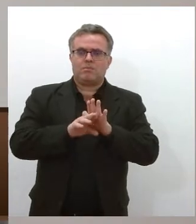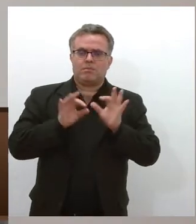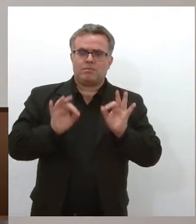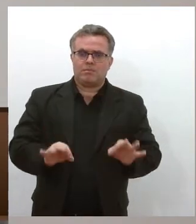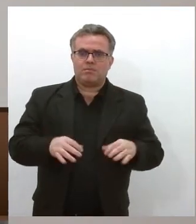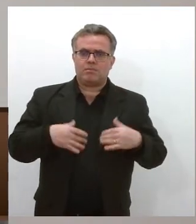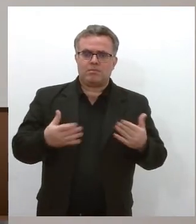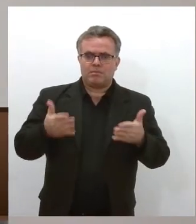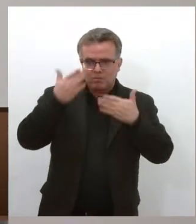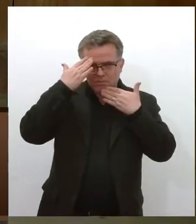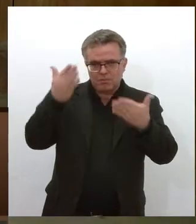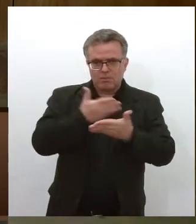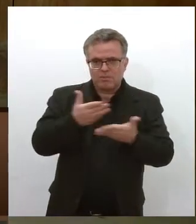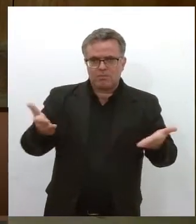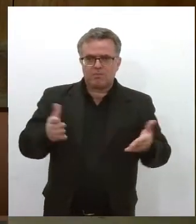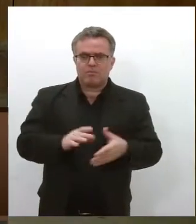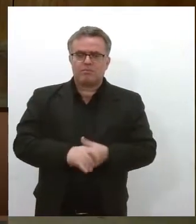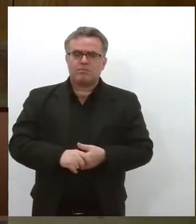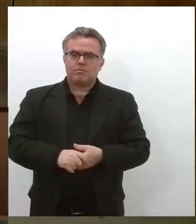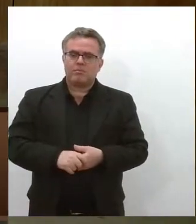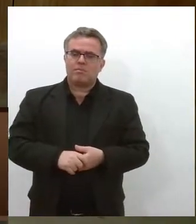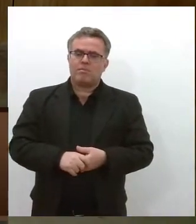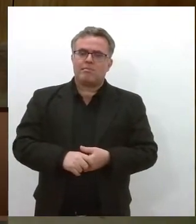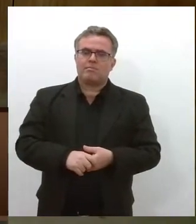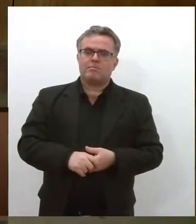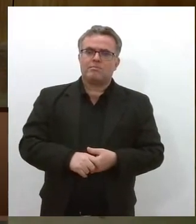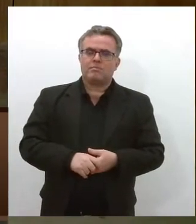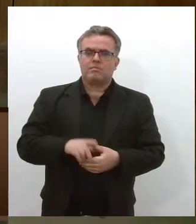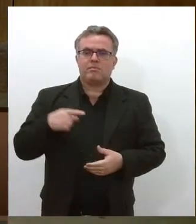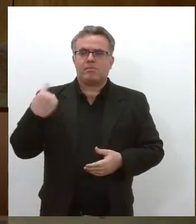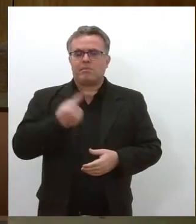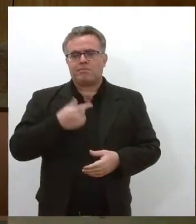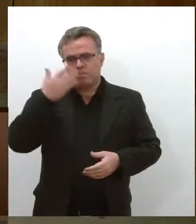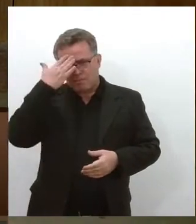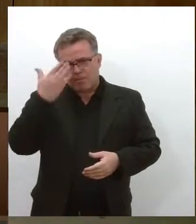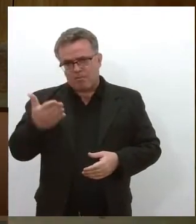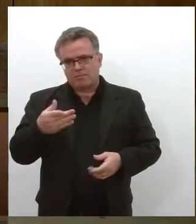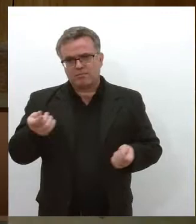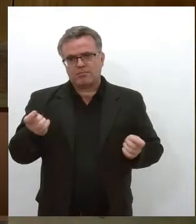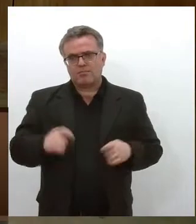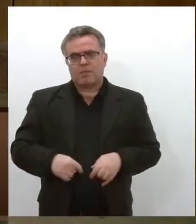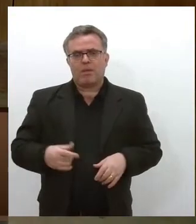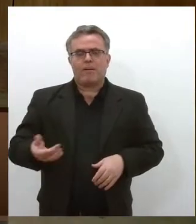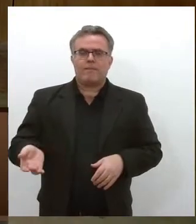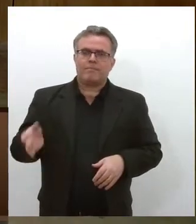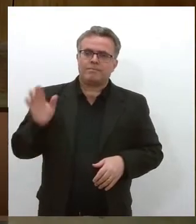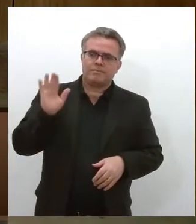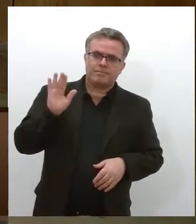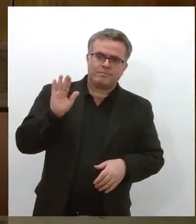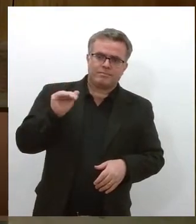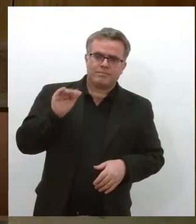obrigada pela disposição. Olha, nós que agradecemos. E até uma próxima, viu? Uma oportunidade.